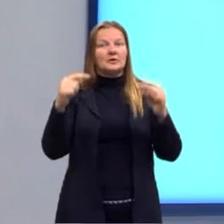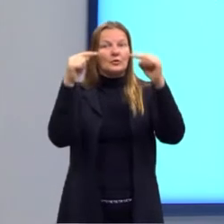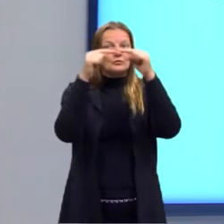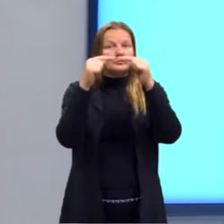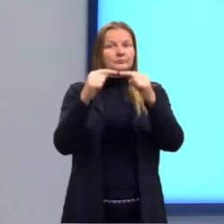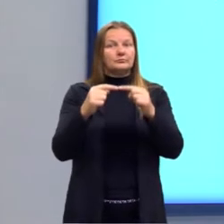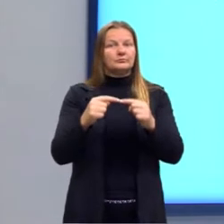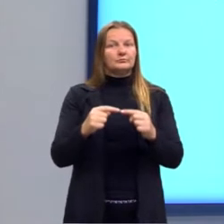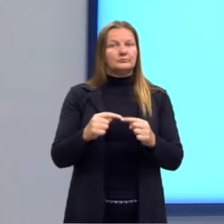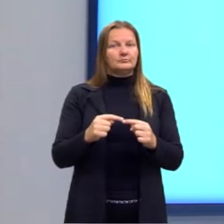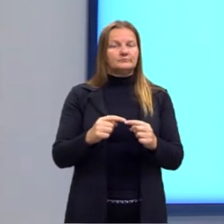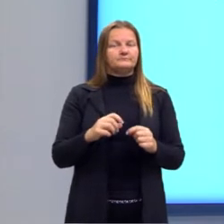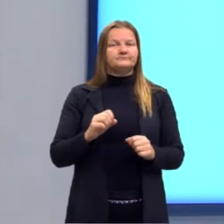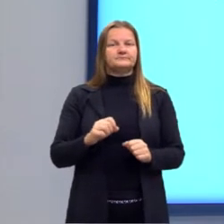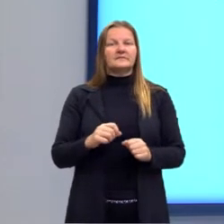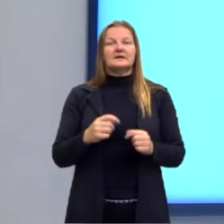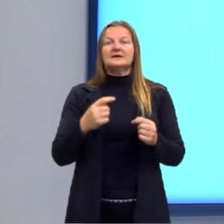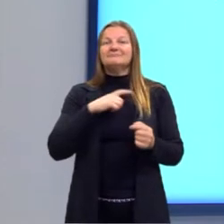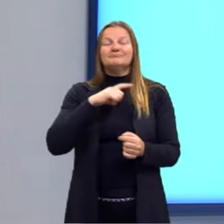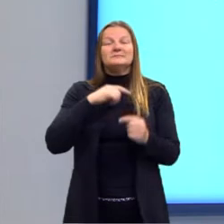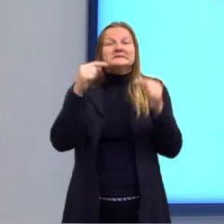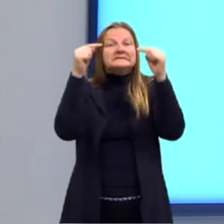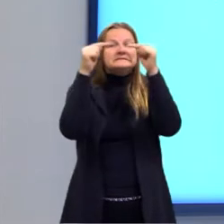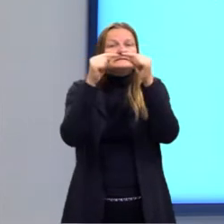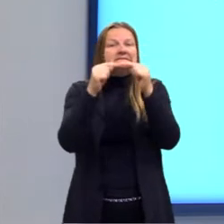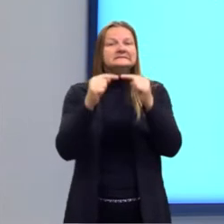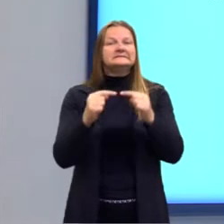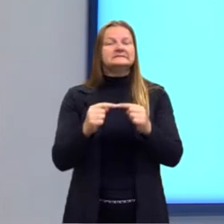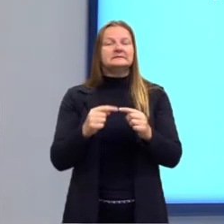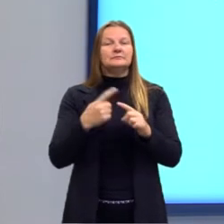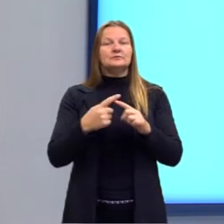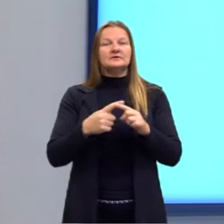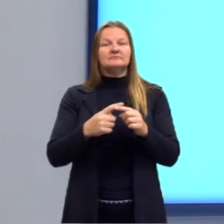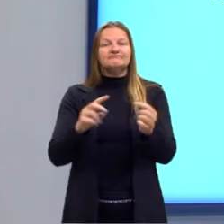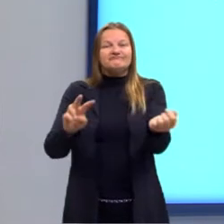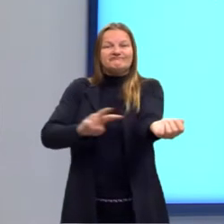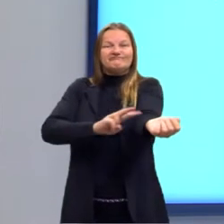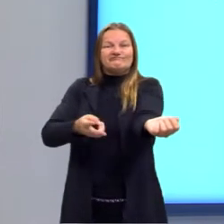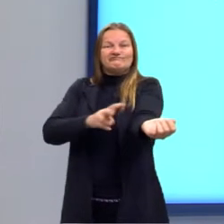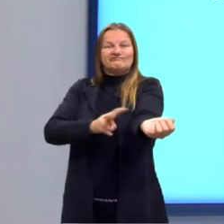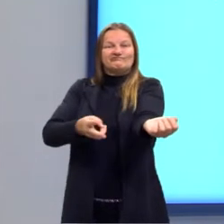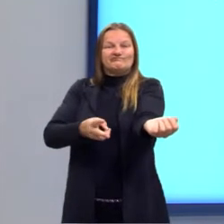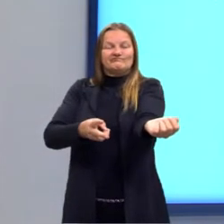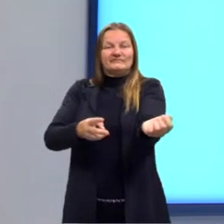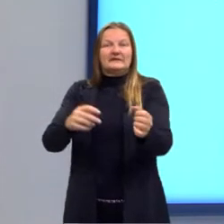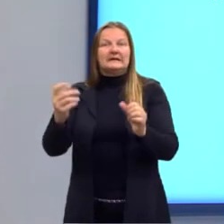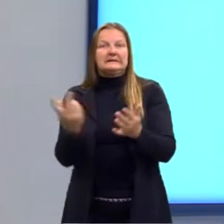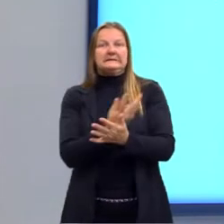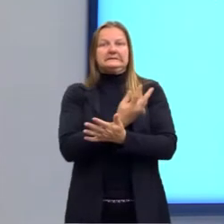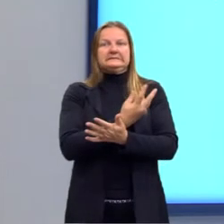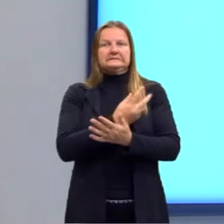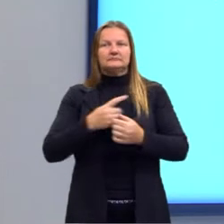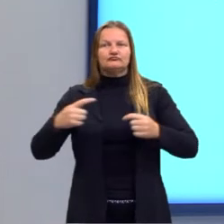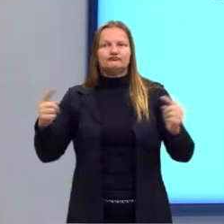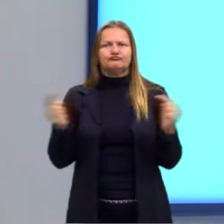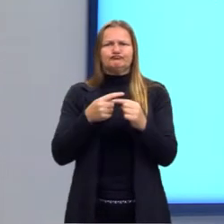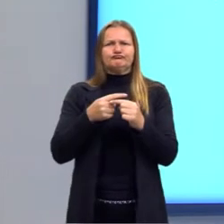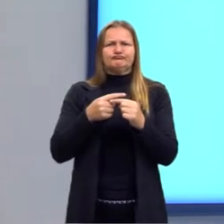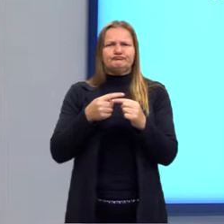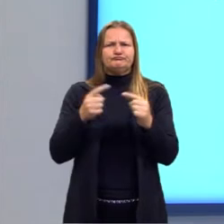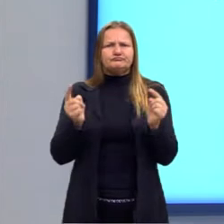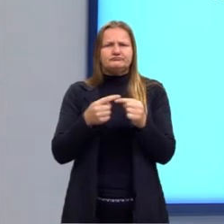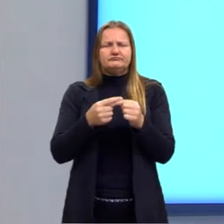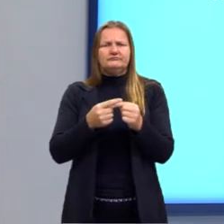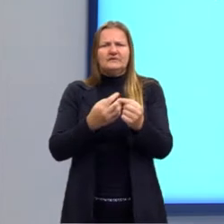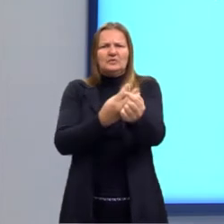se não houver essa compatibilidade vai ocorrer aglutinação das hemácias que começam a se dissolver